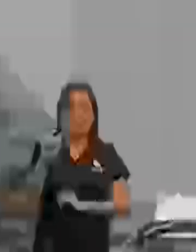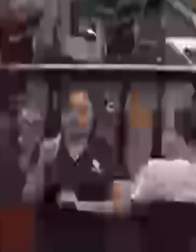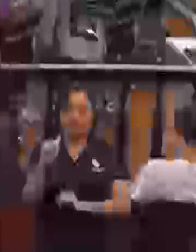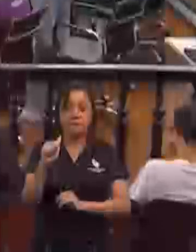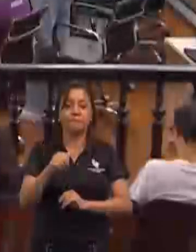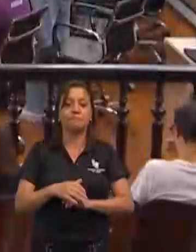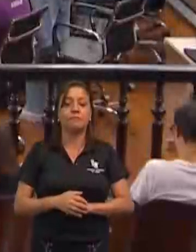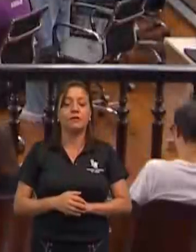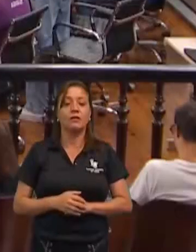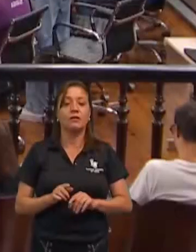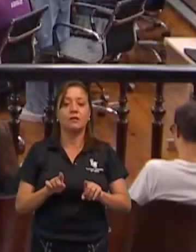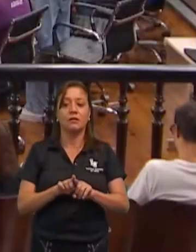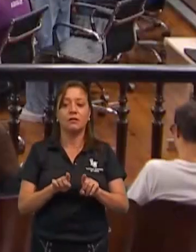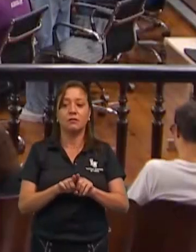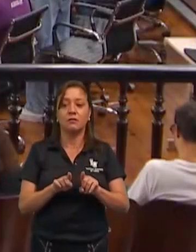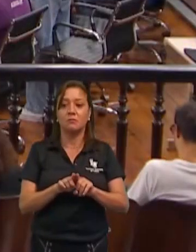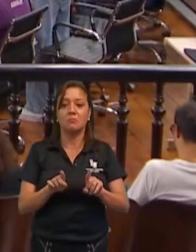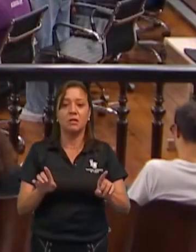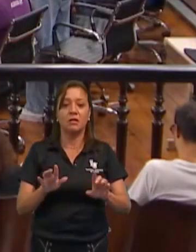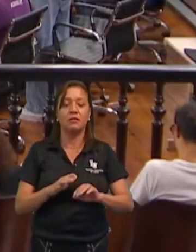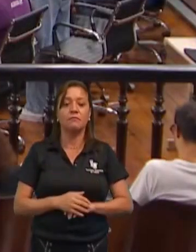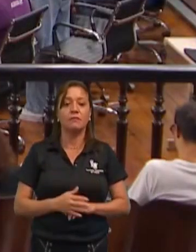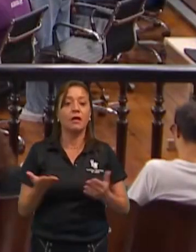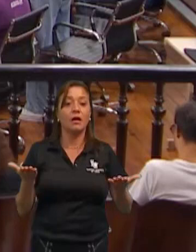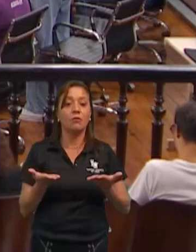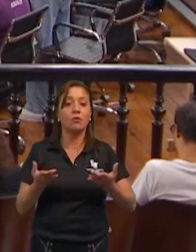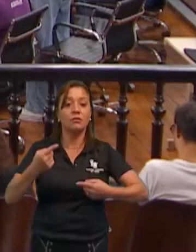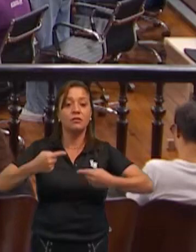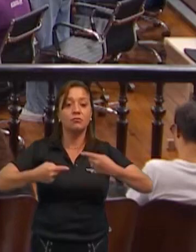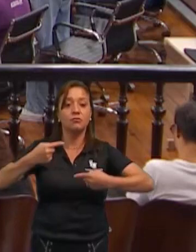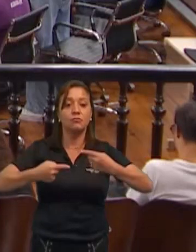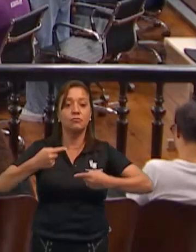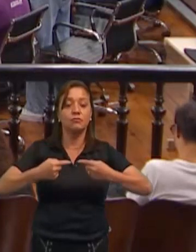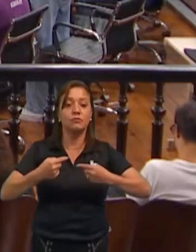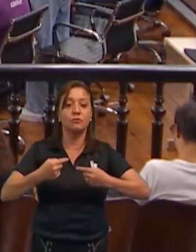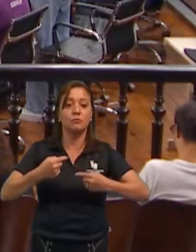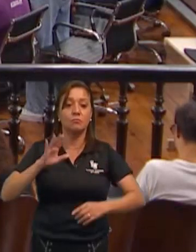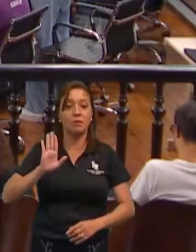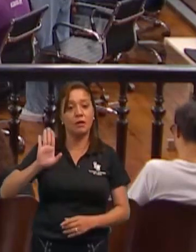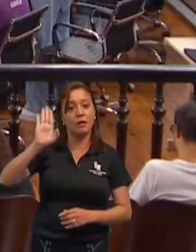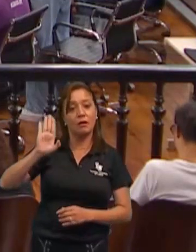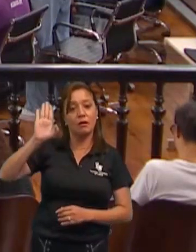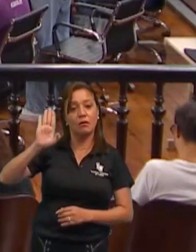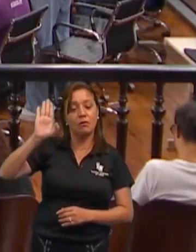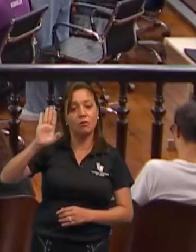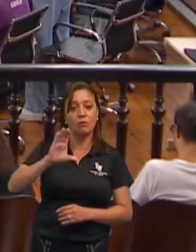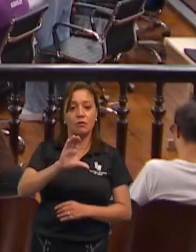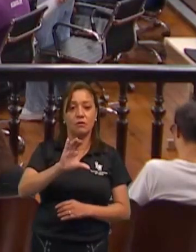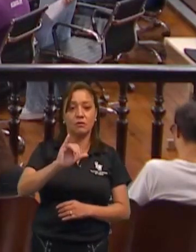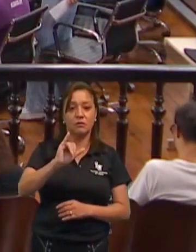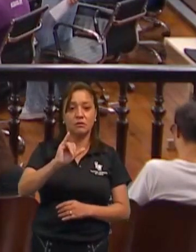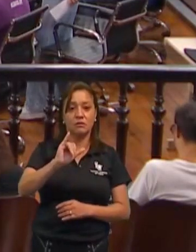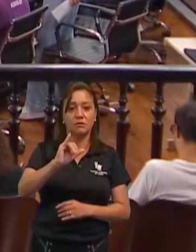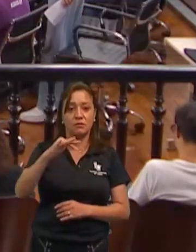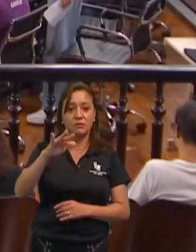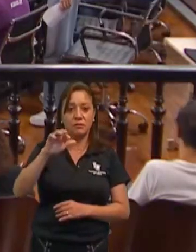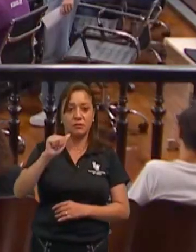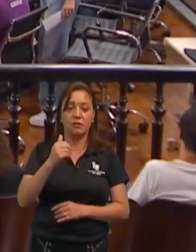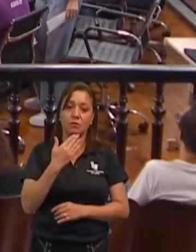O avulso está em discussão. Pela ordem. Pela ordem, vereadora Cida Oliveira. Peço uso da